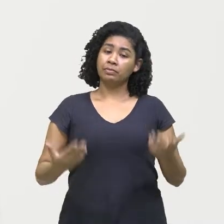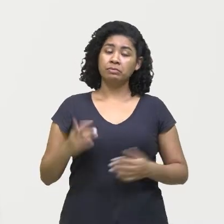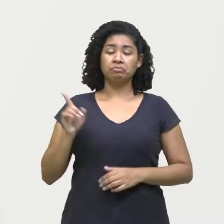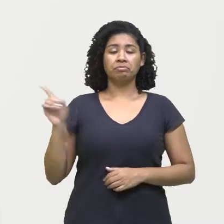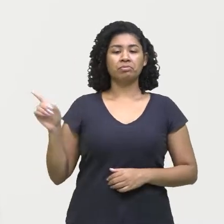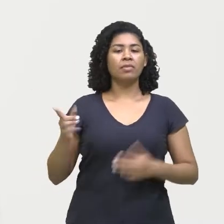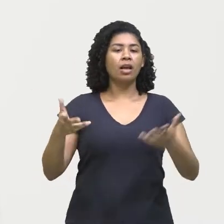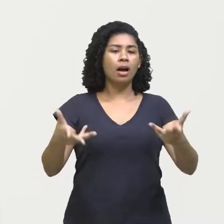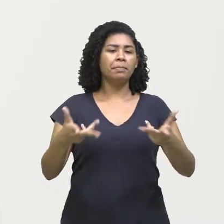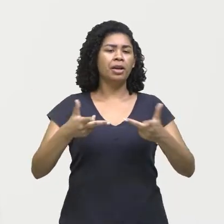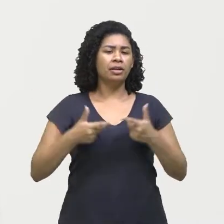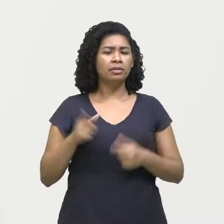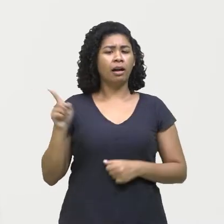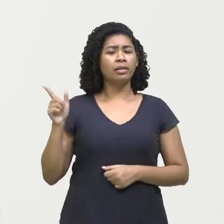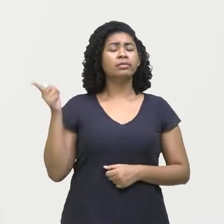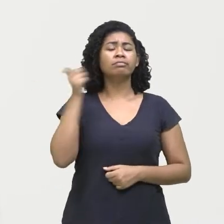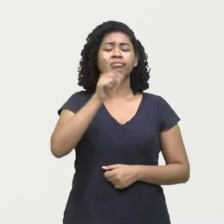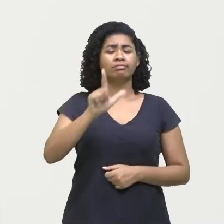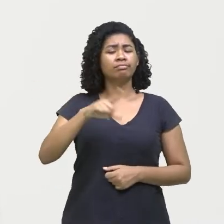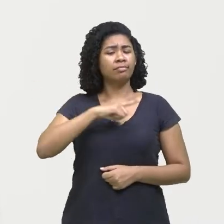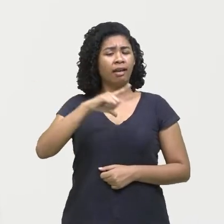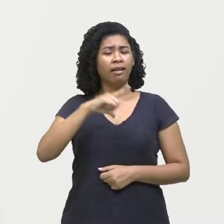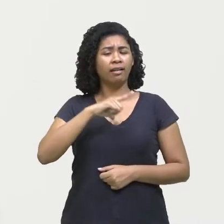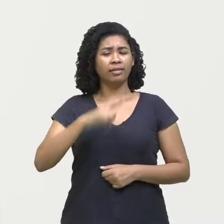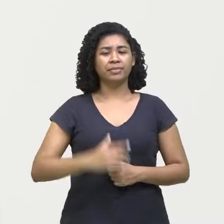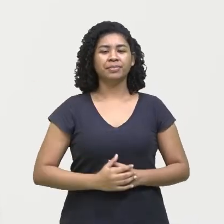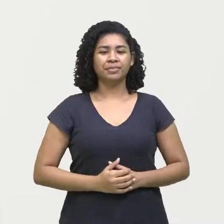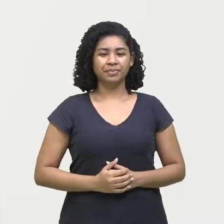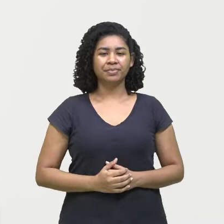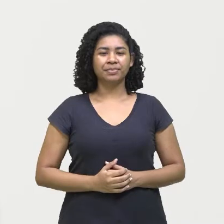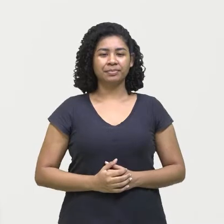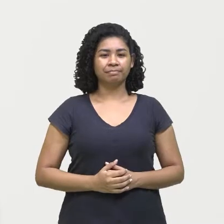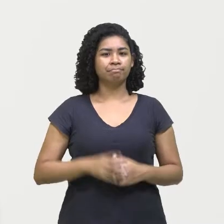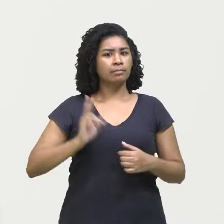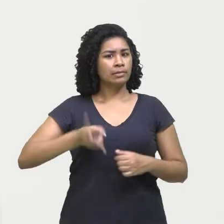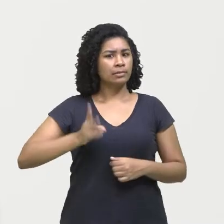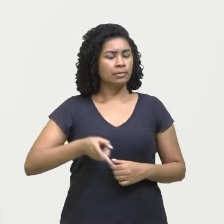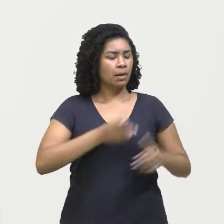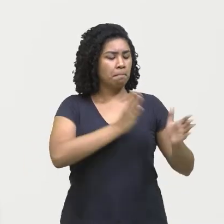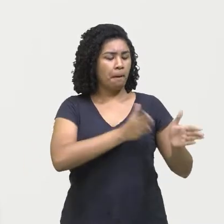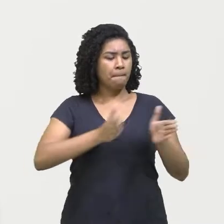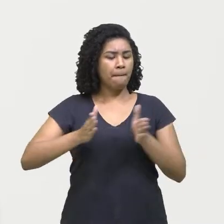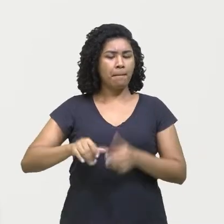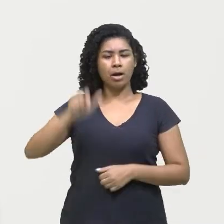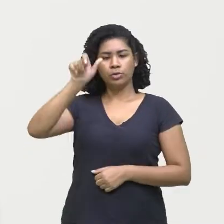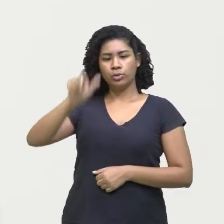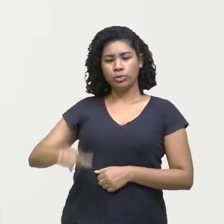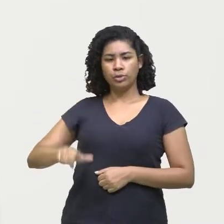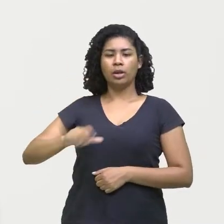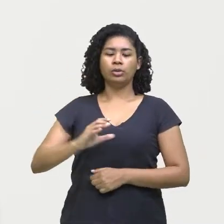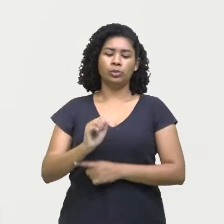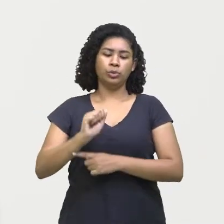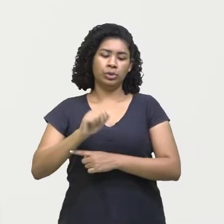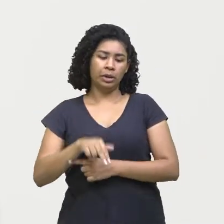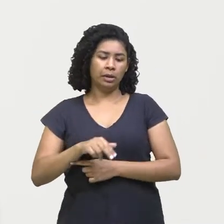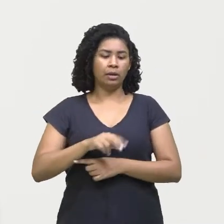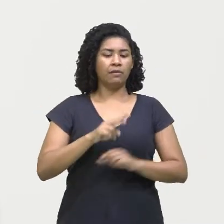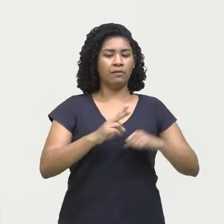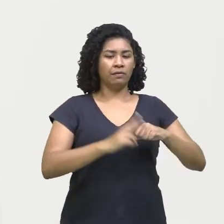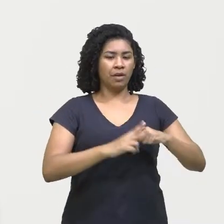eles desenvolveram, certo? Então, sempre essa ordem, sujeito, can, verbo e